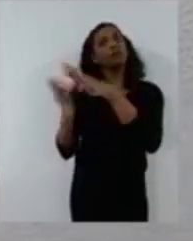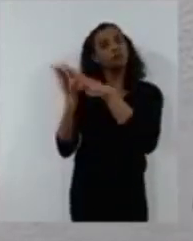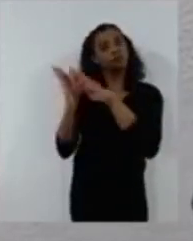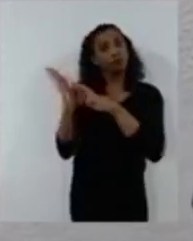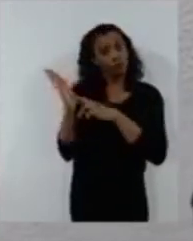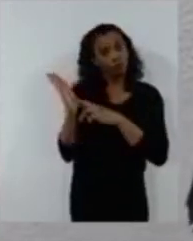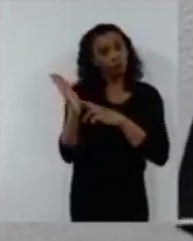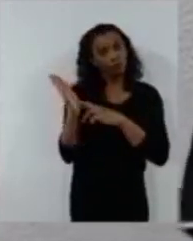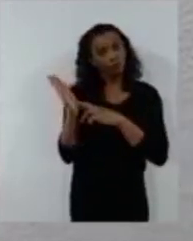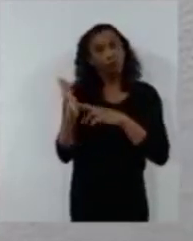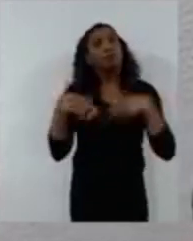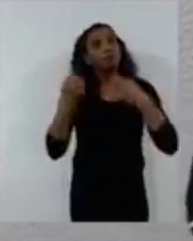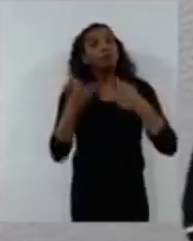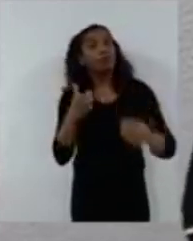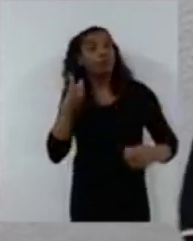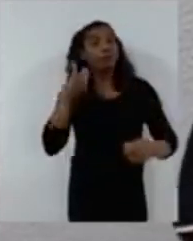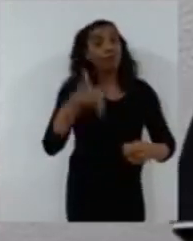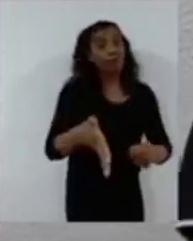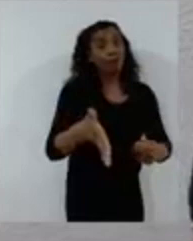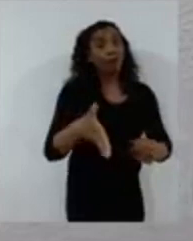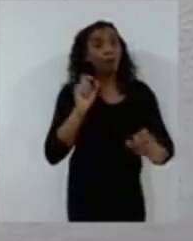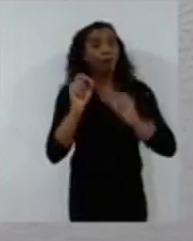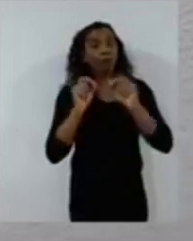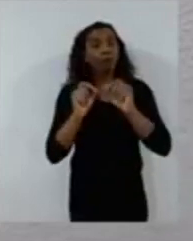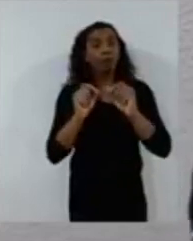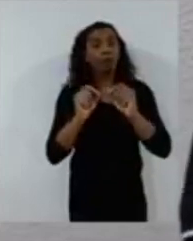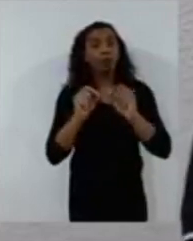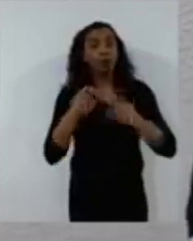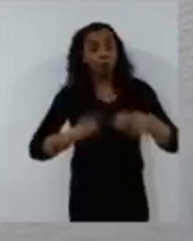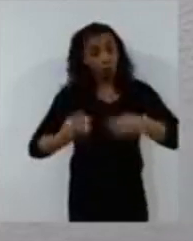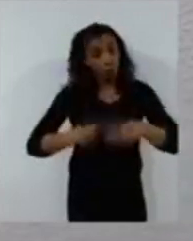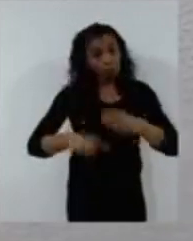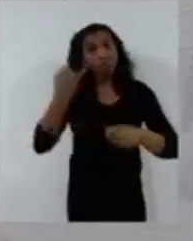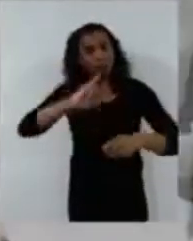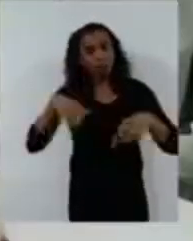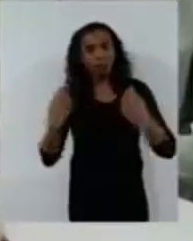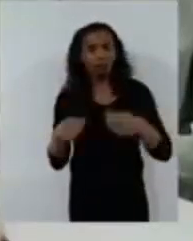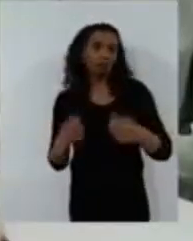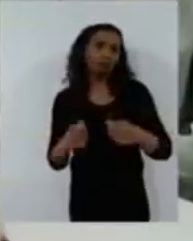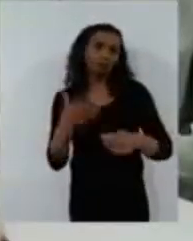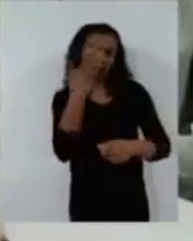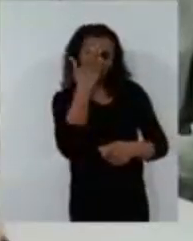for extremamente indispensável. Fique em casa, use máscara. Muito obrigado.